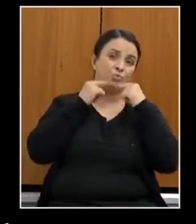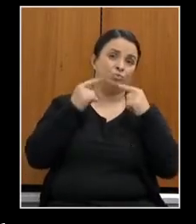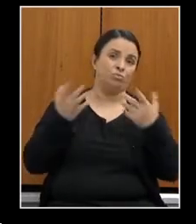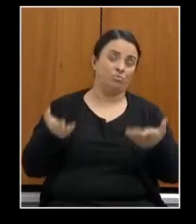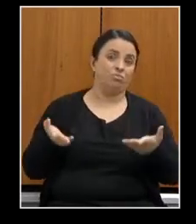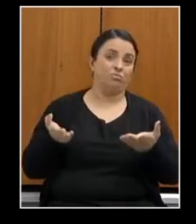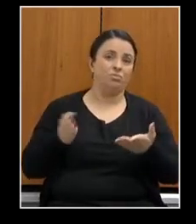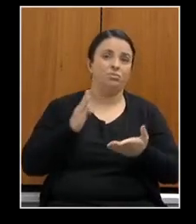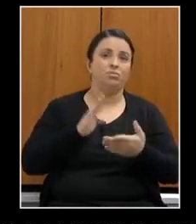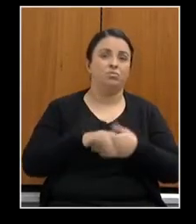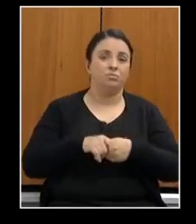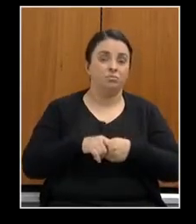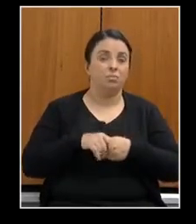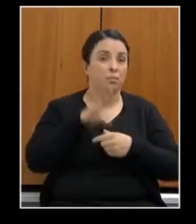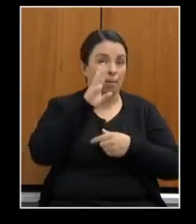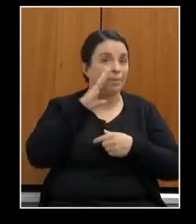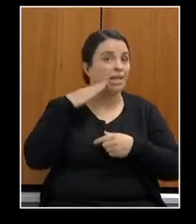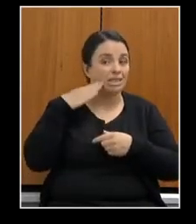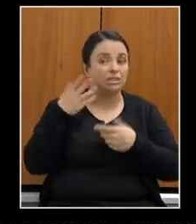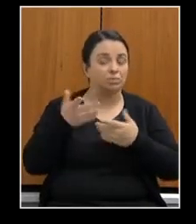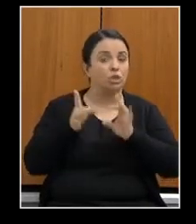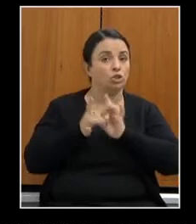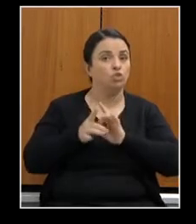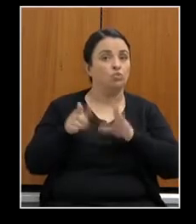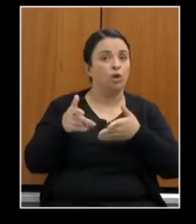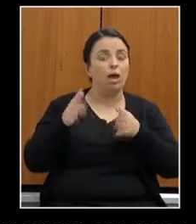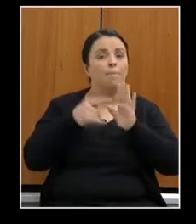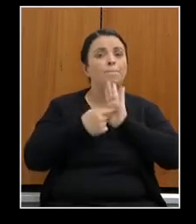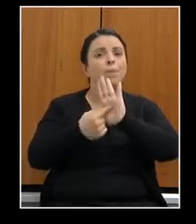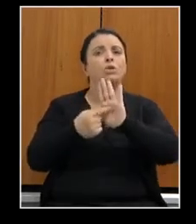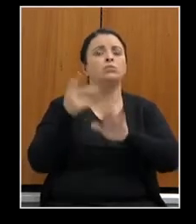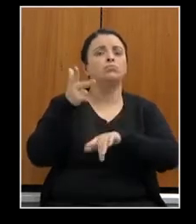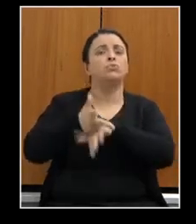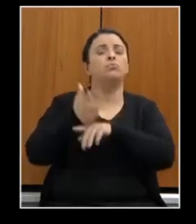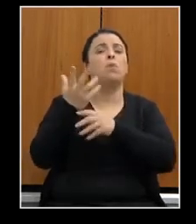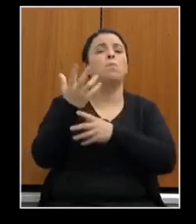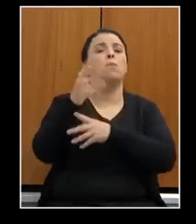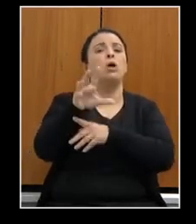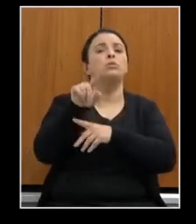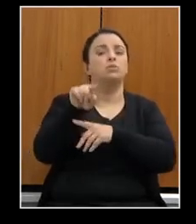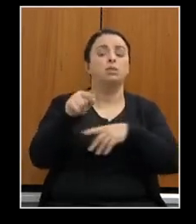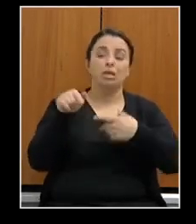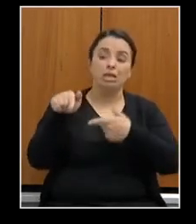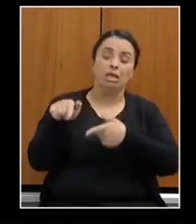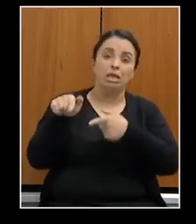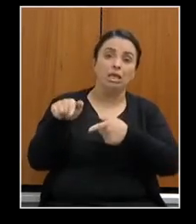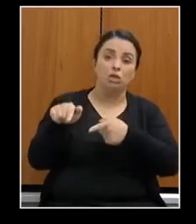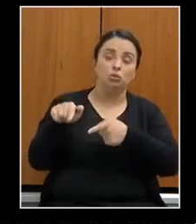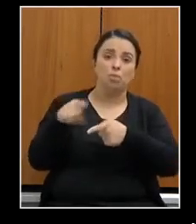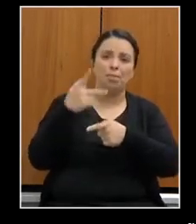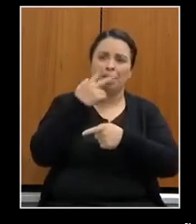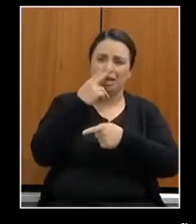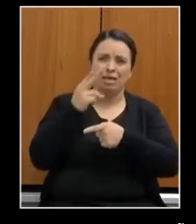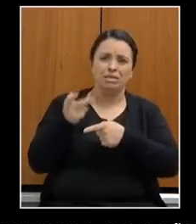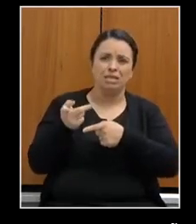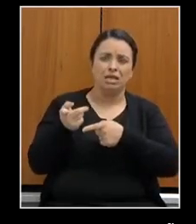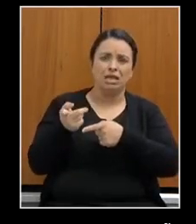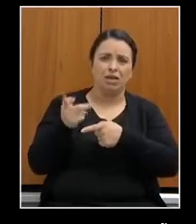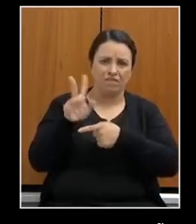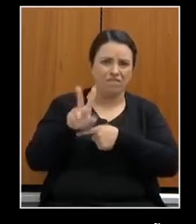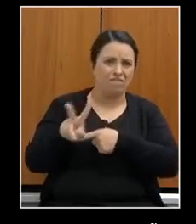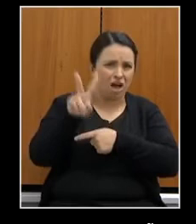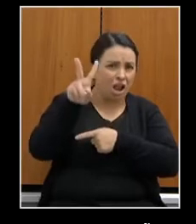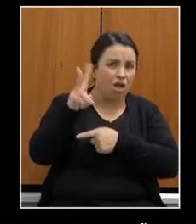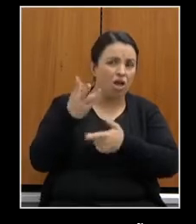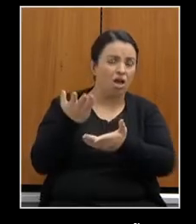pode divulgar essas imagens é isso que nós temos aqui de valorização da educação infelizmente